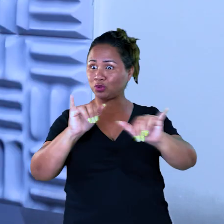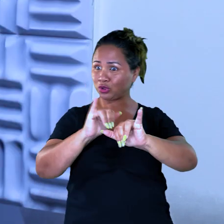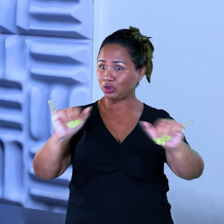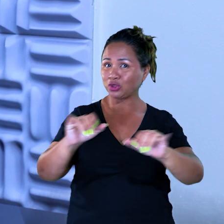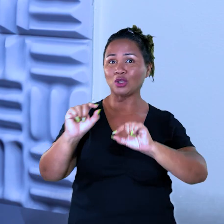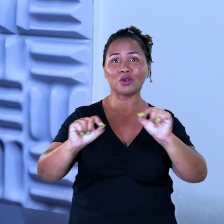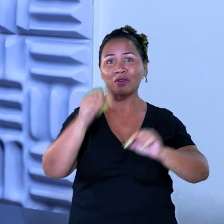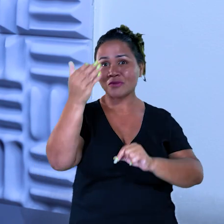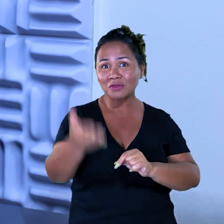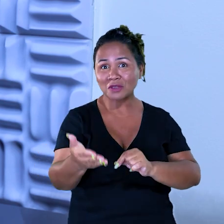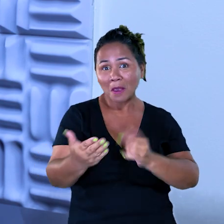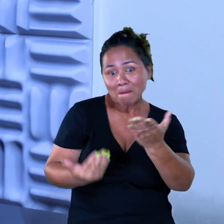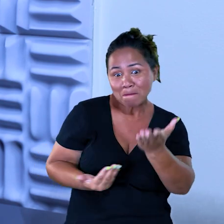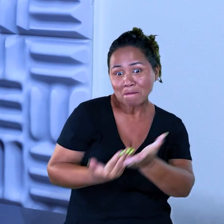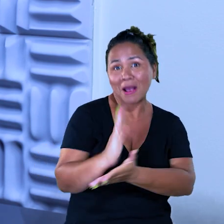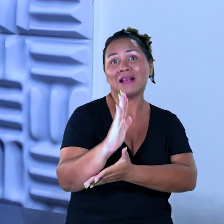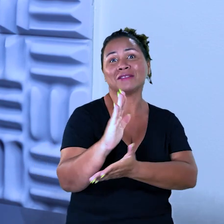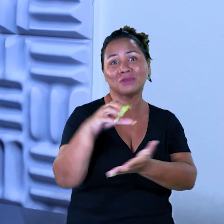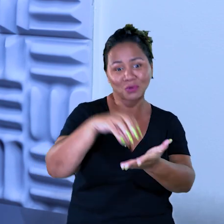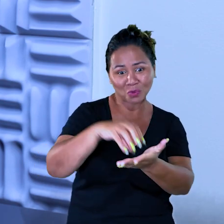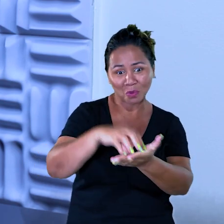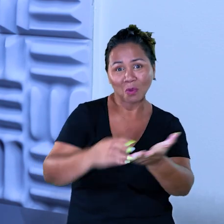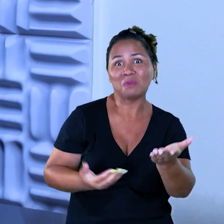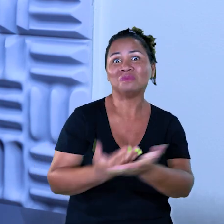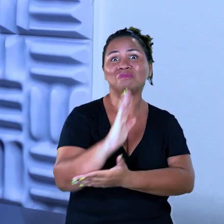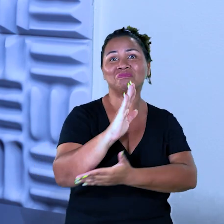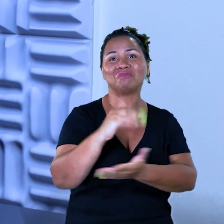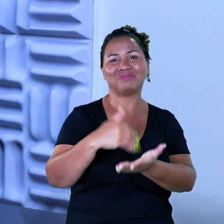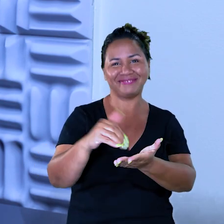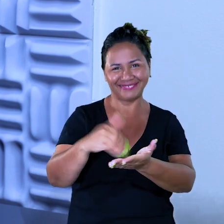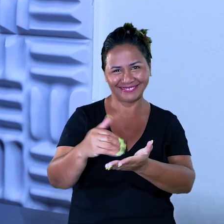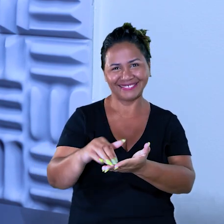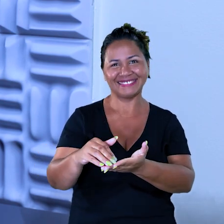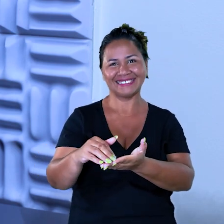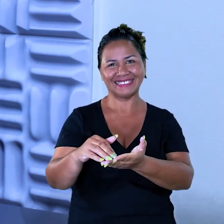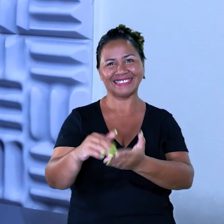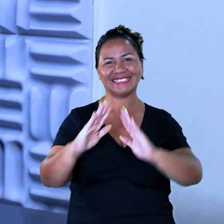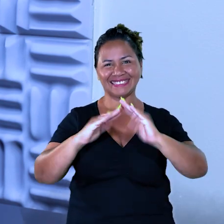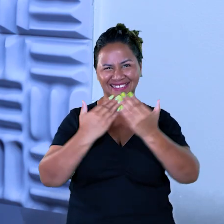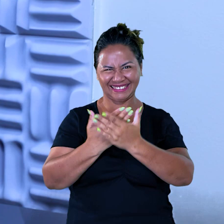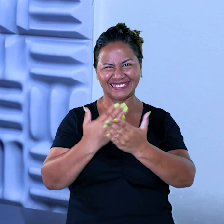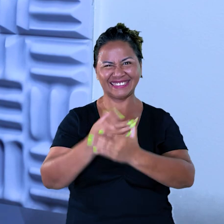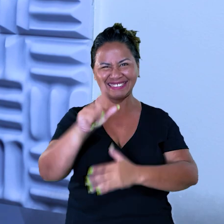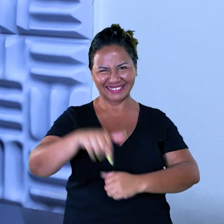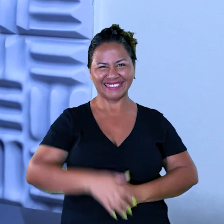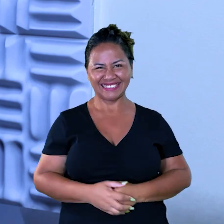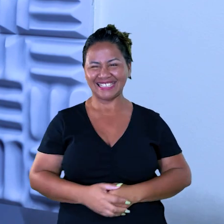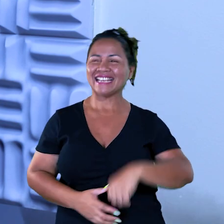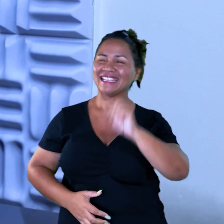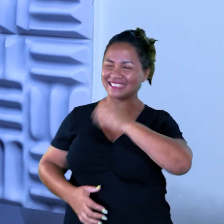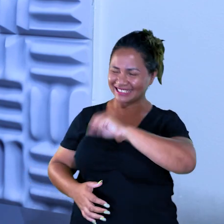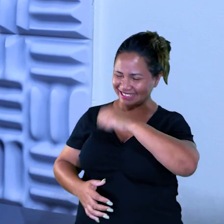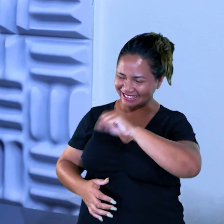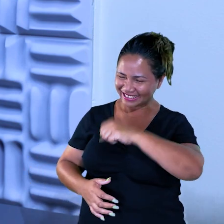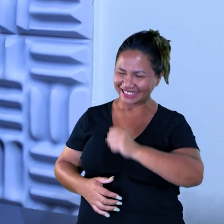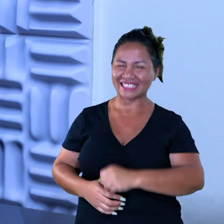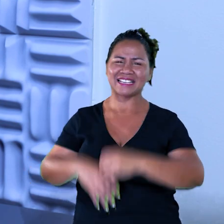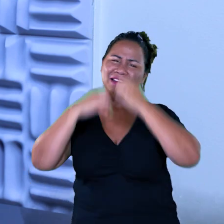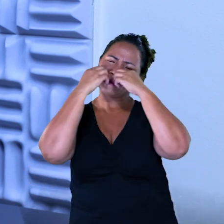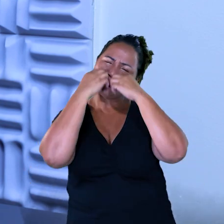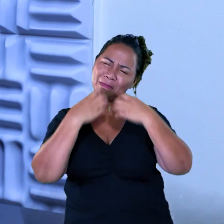efetivo. Graças a Deus. Parabéns. Depois de 19 anos, Aham. né? É. E vai efetivar, vai